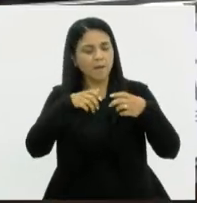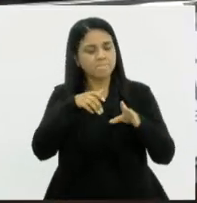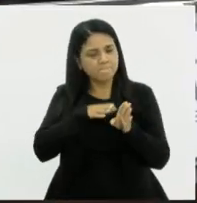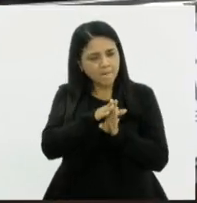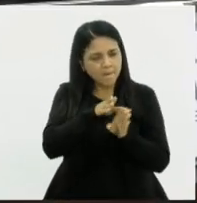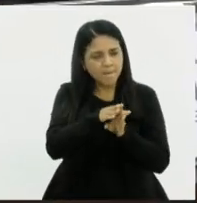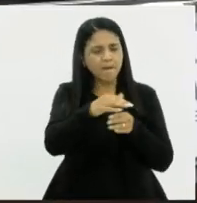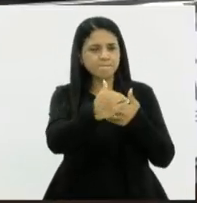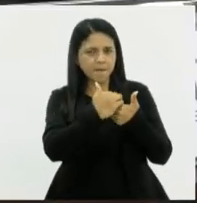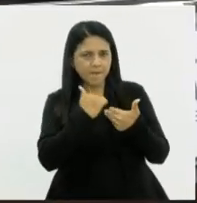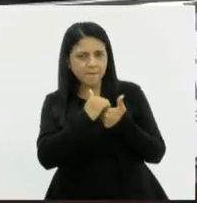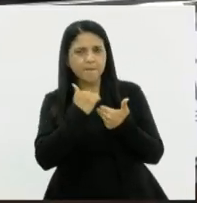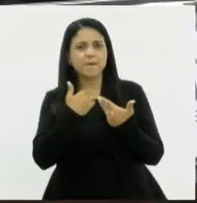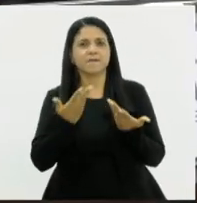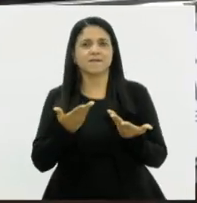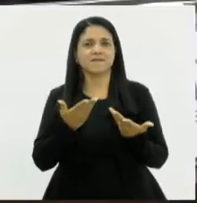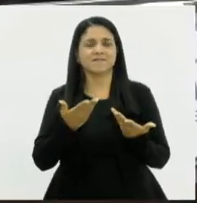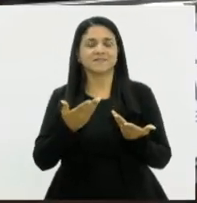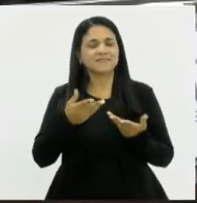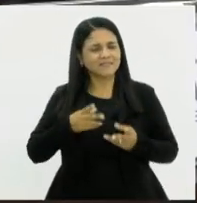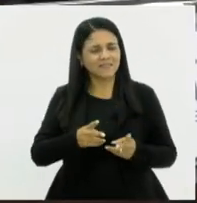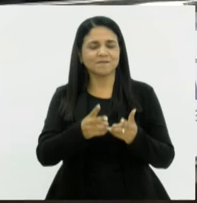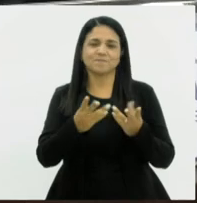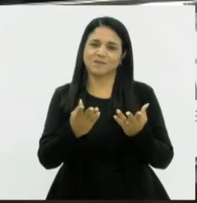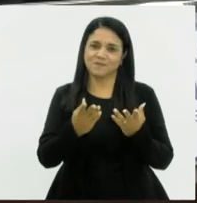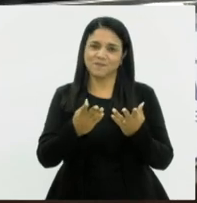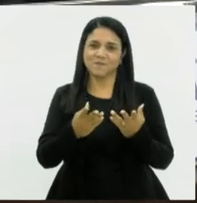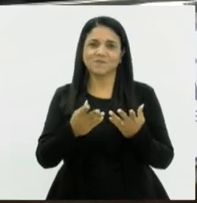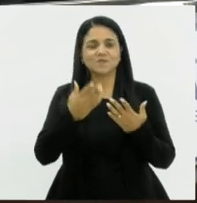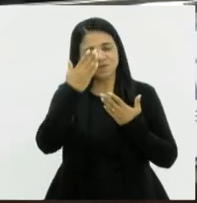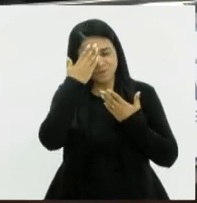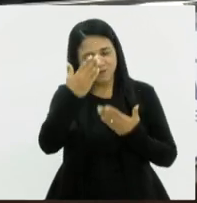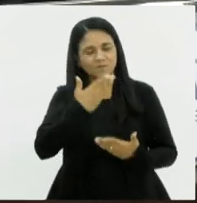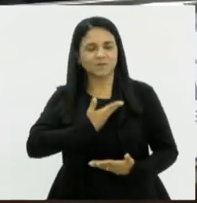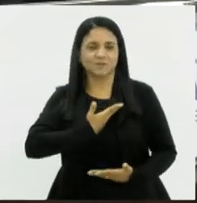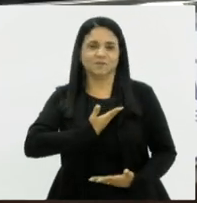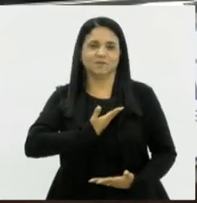isso. Então, muito obrigado por ser seu amigo também.